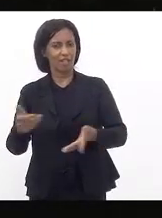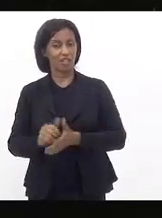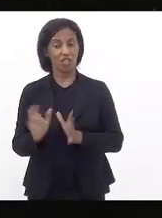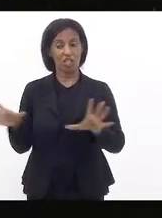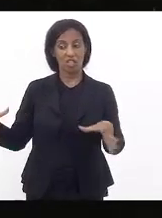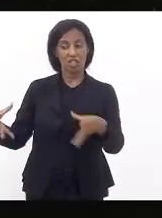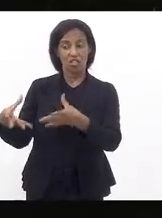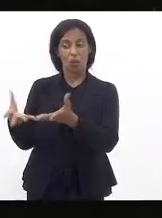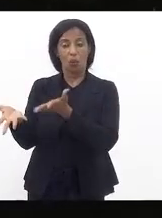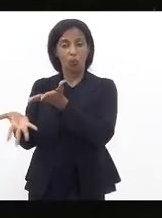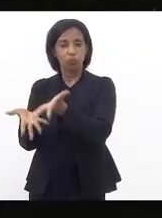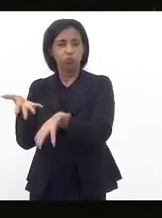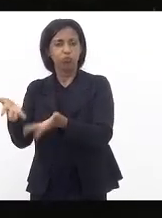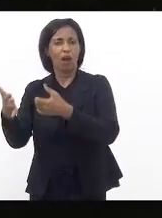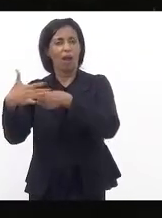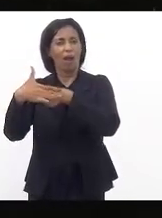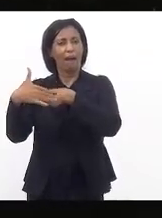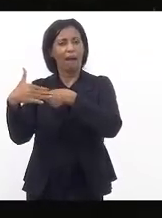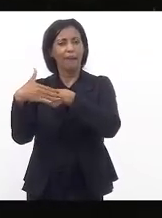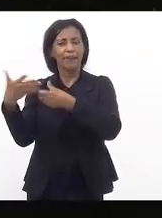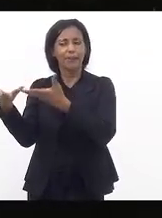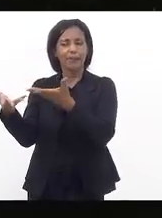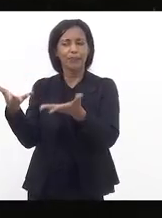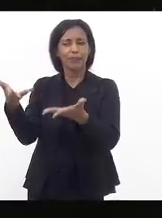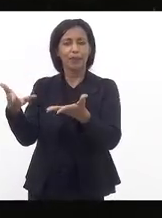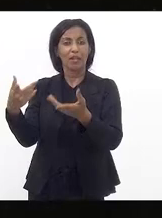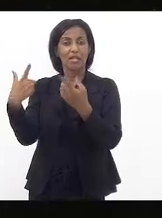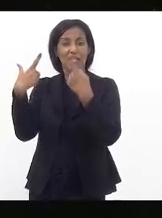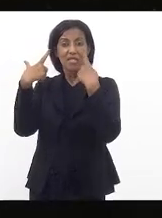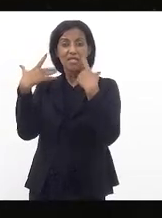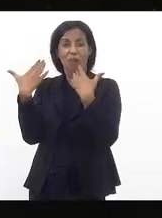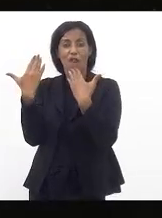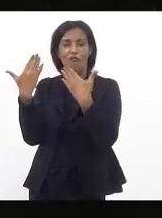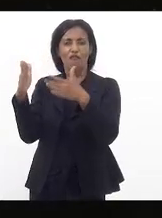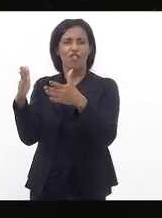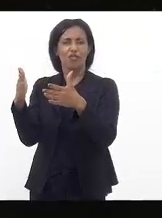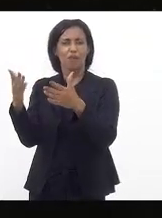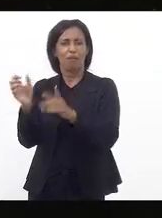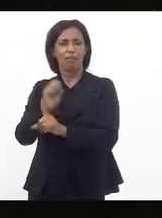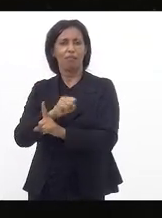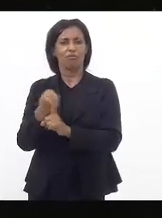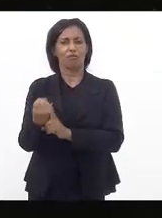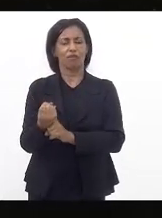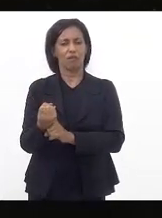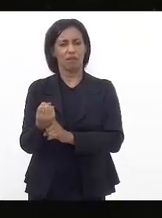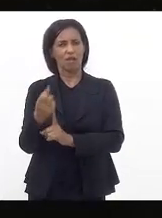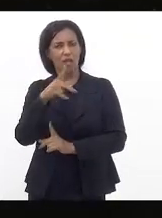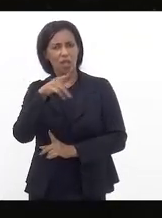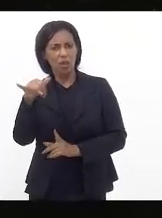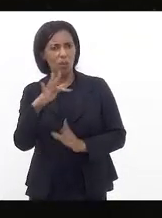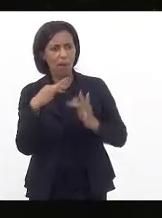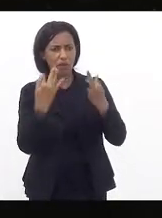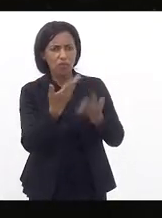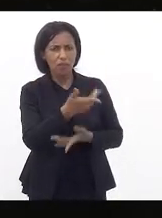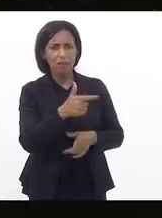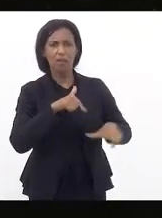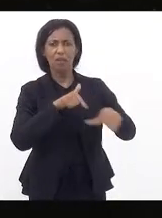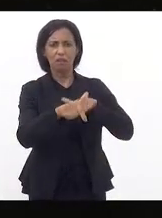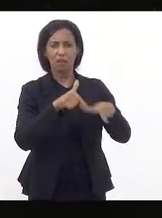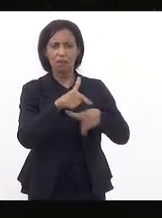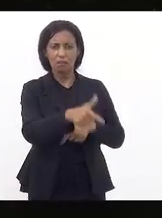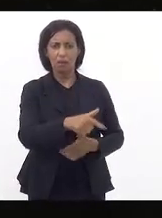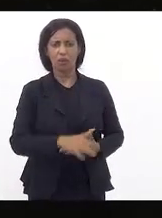esses tem que ser tratado com carinho são as vítimas da sociedade e o pai de família trabalhador